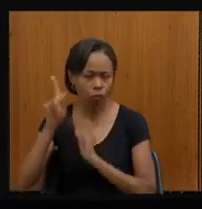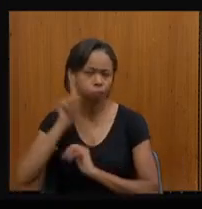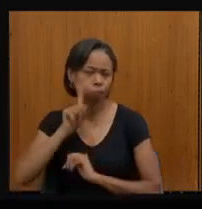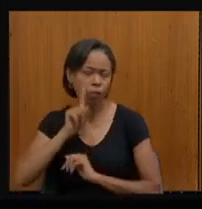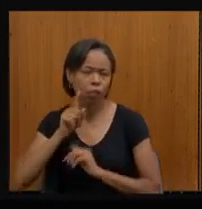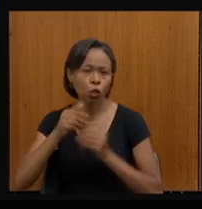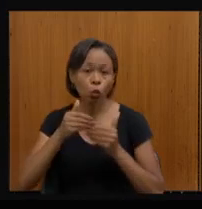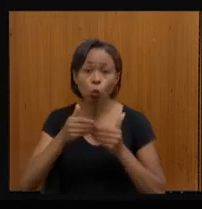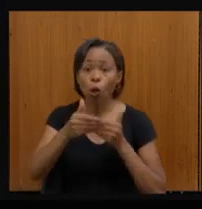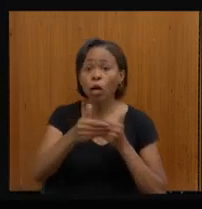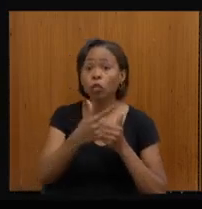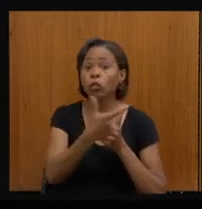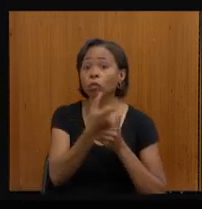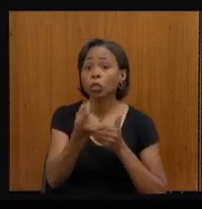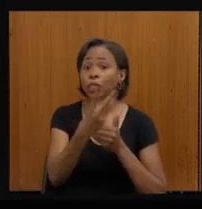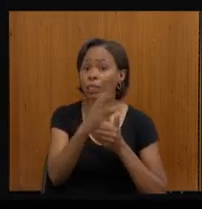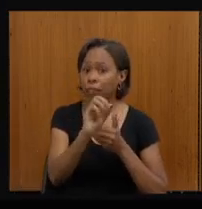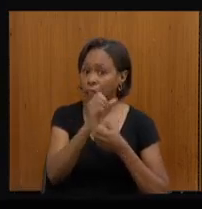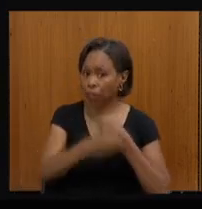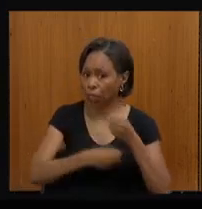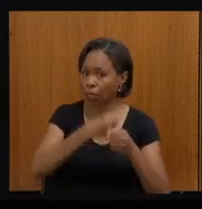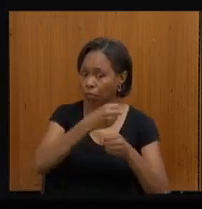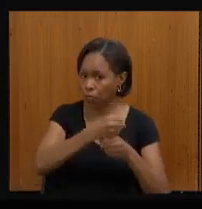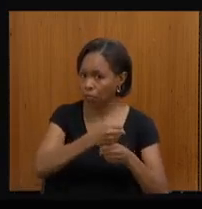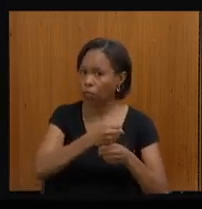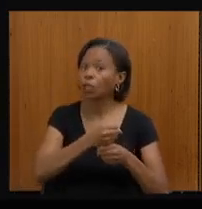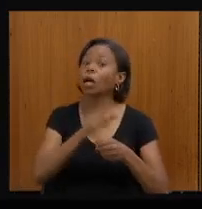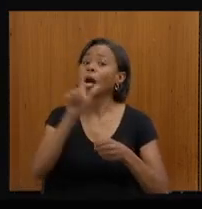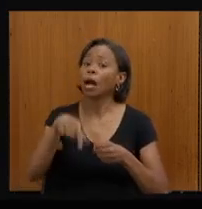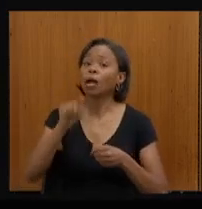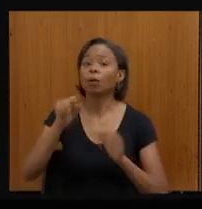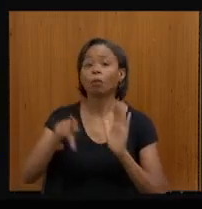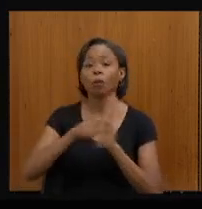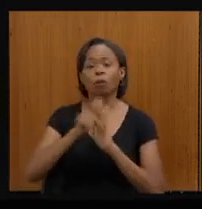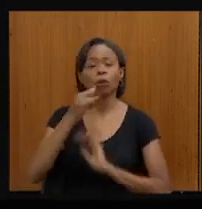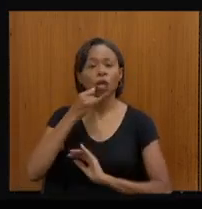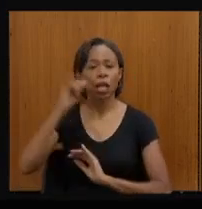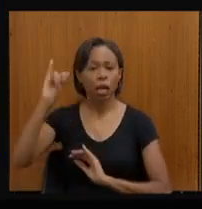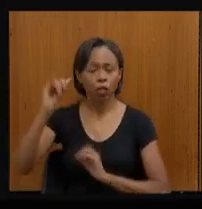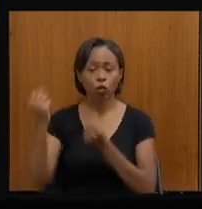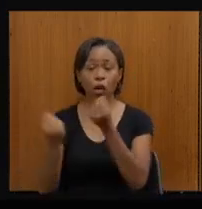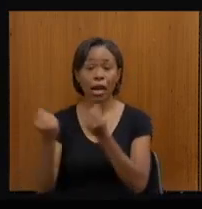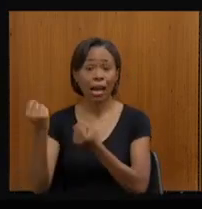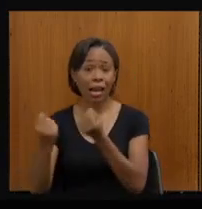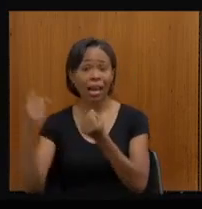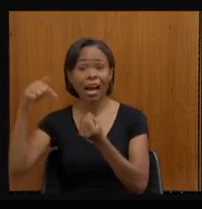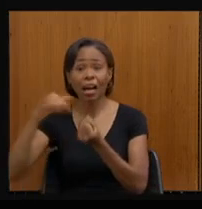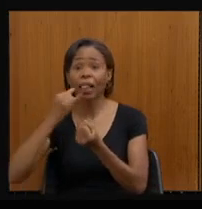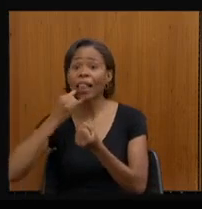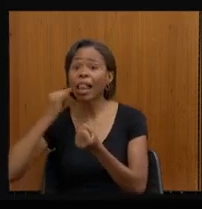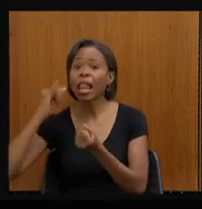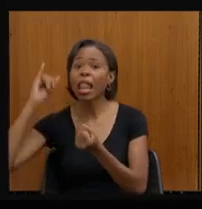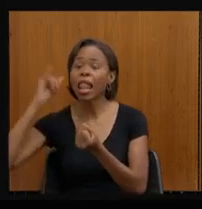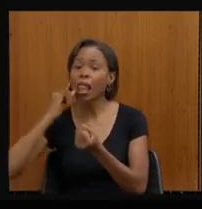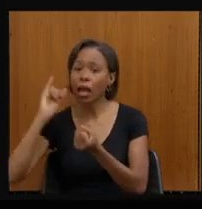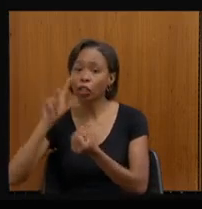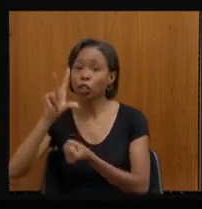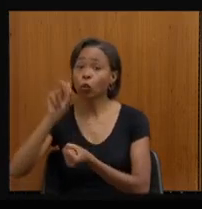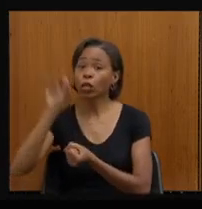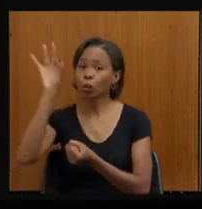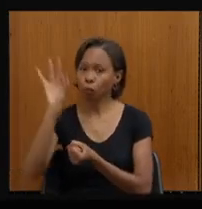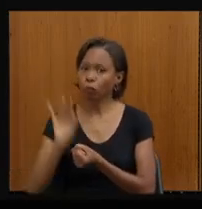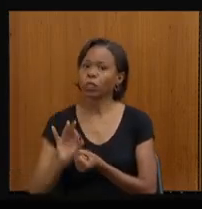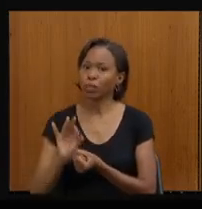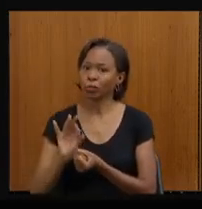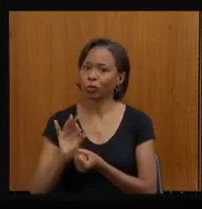2030 será de veículos elétricos então está falando uma Frota gigantesco e a partir de 2030 terá 50 por